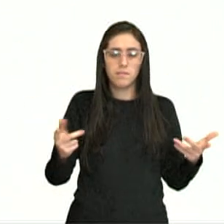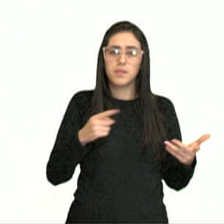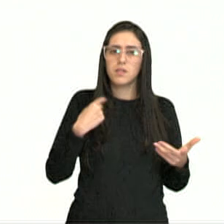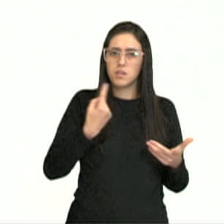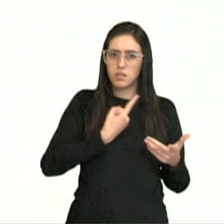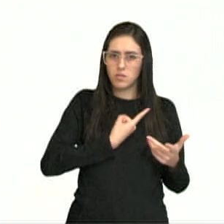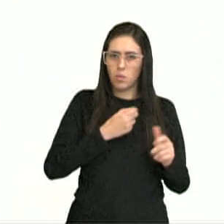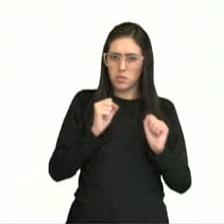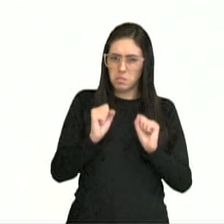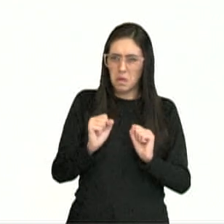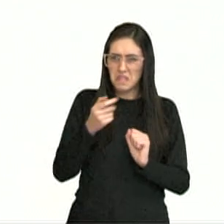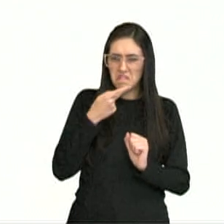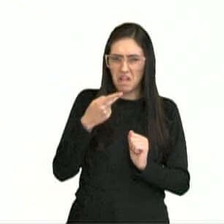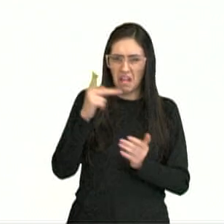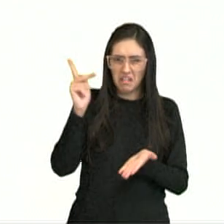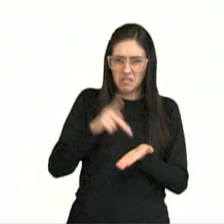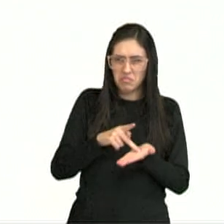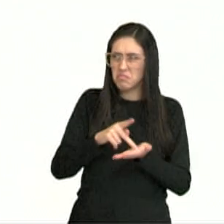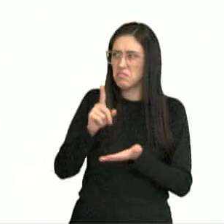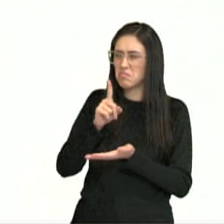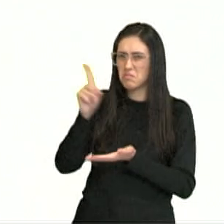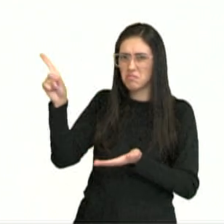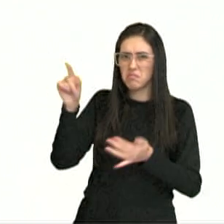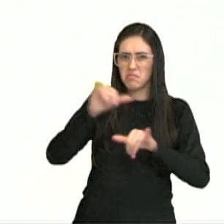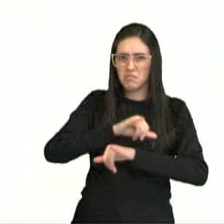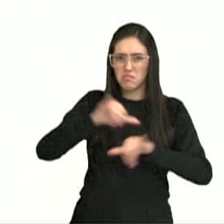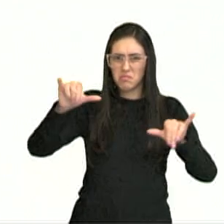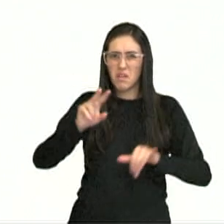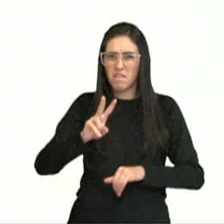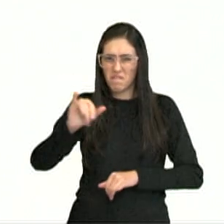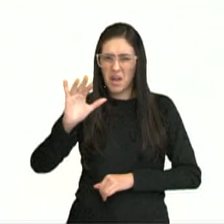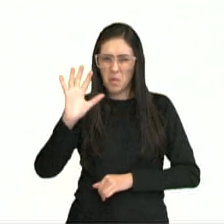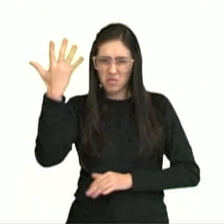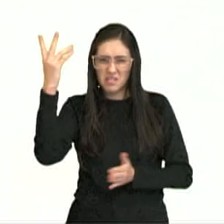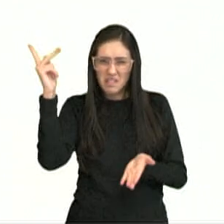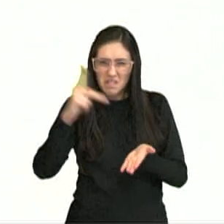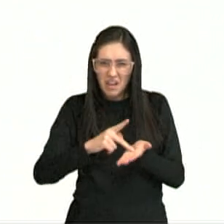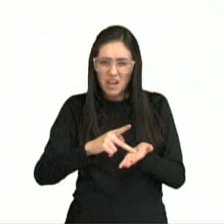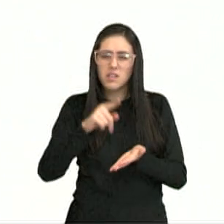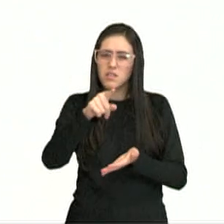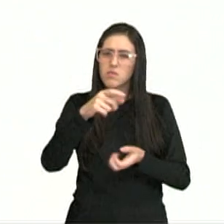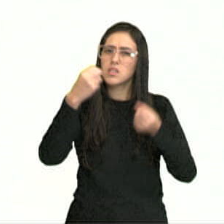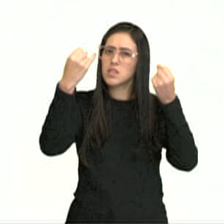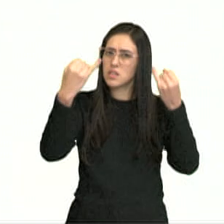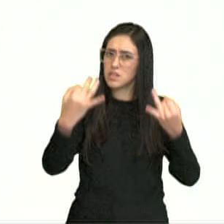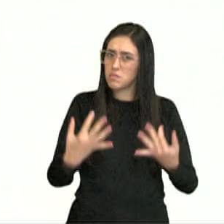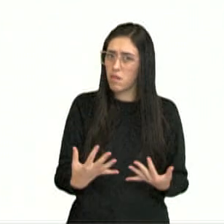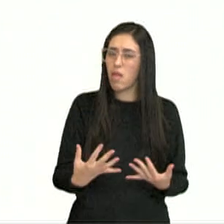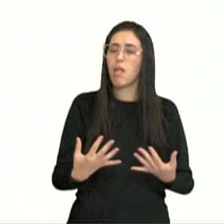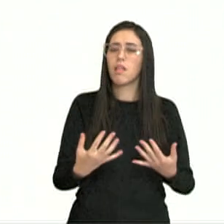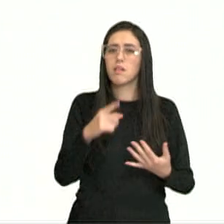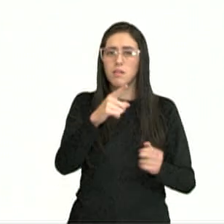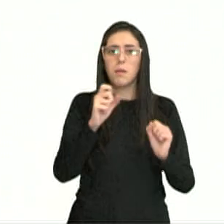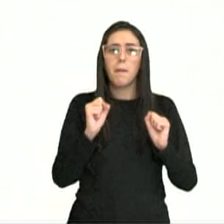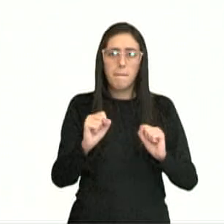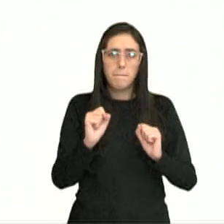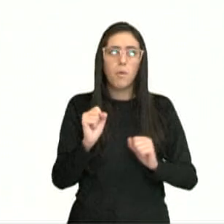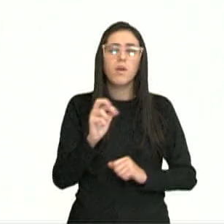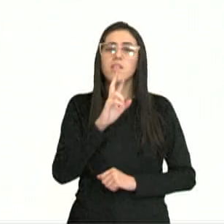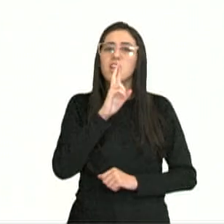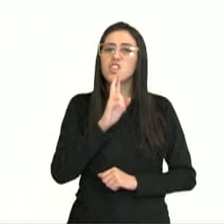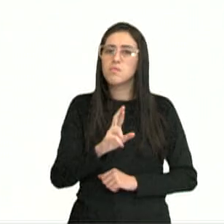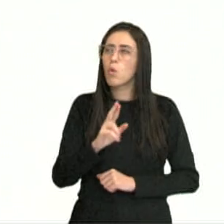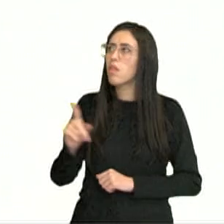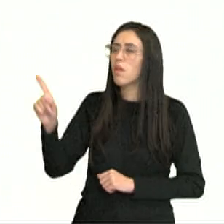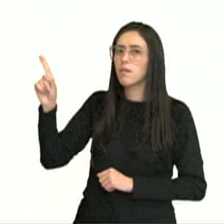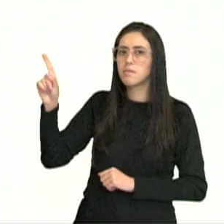fato noticiado ocorrerá com certeza? Explique. Então veja bem, você pode responder aqui nessa segunda para